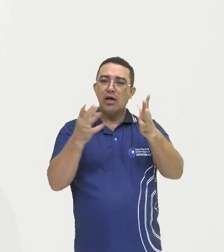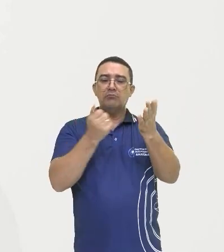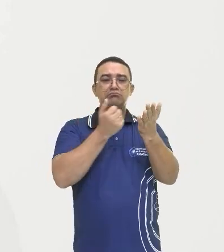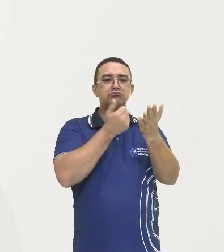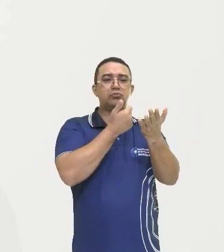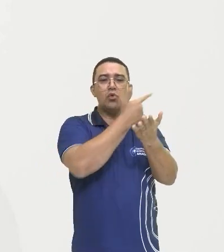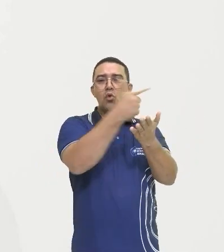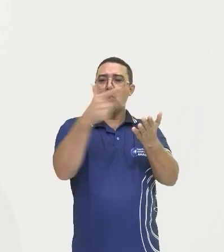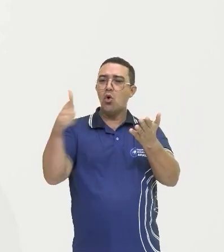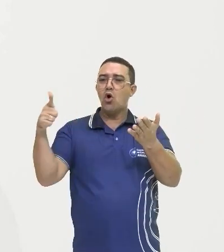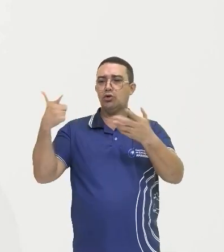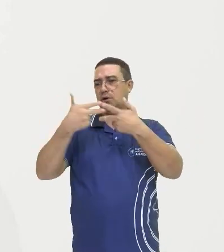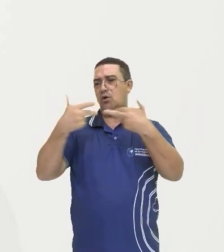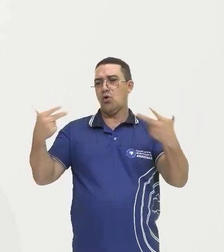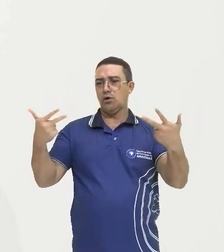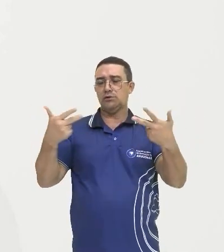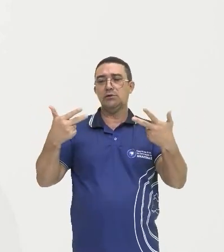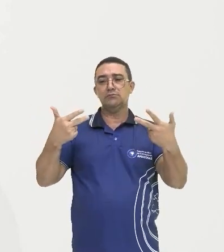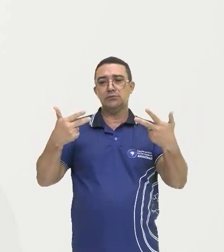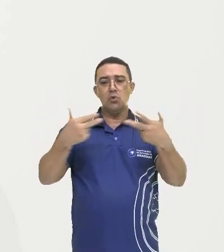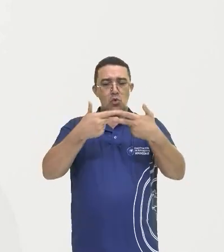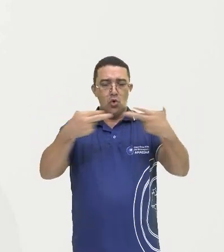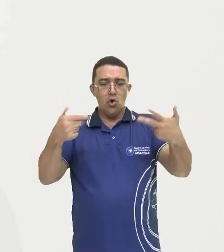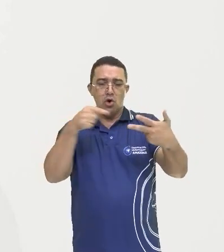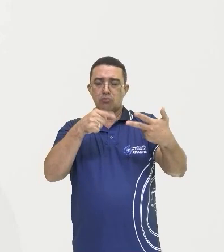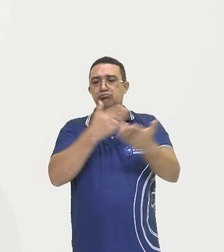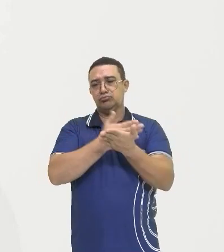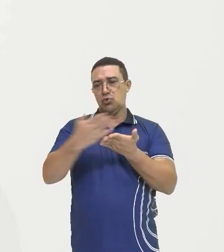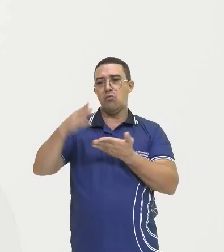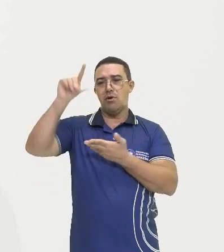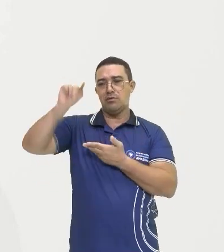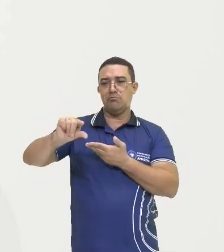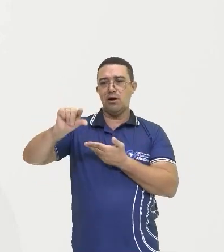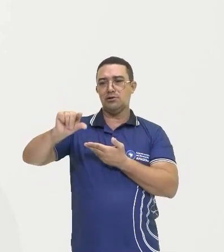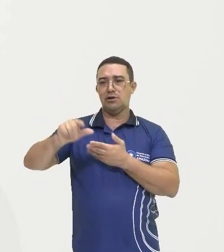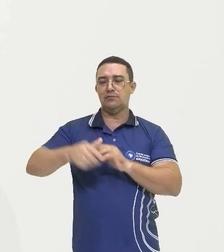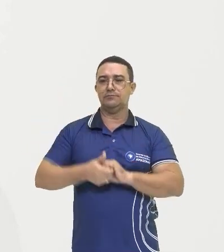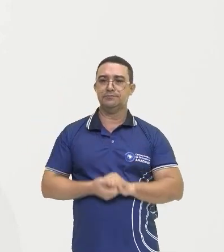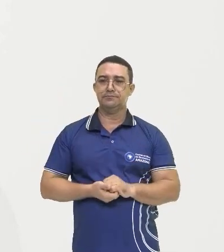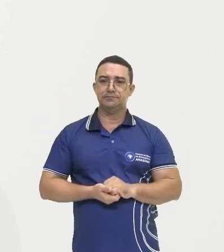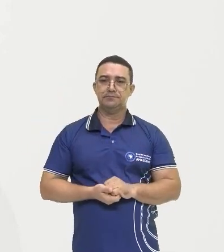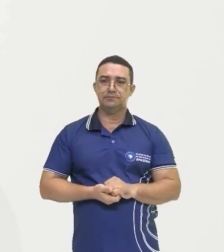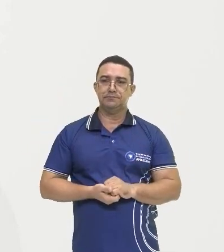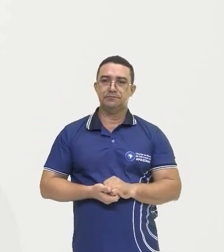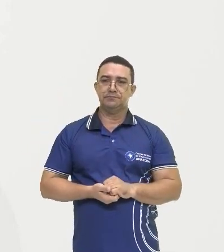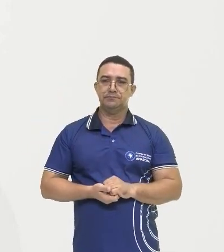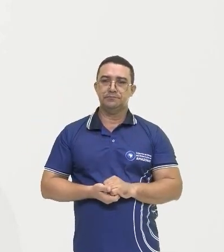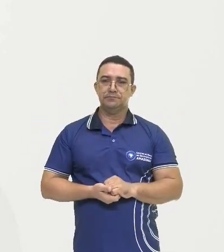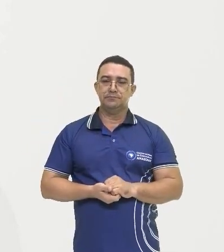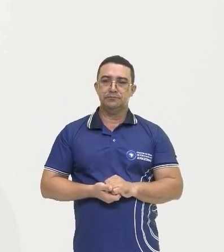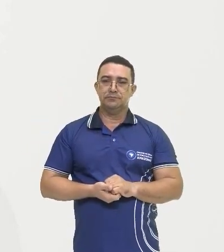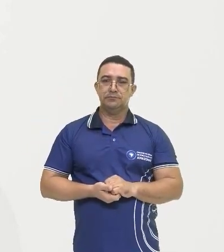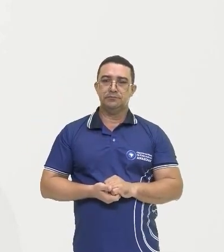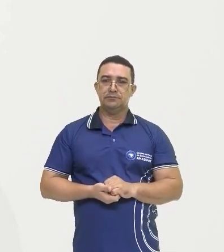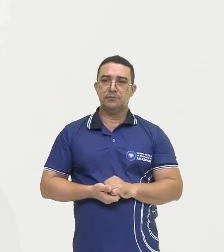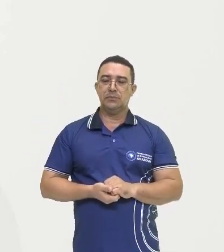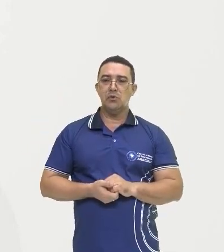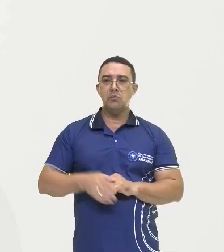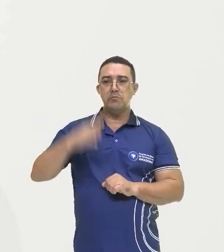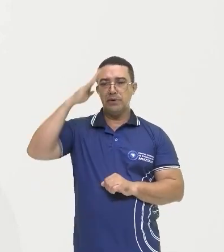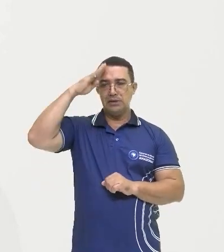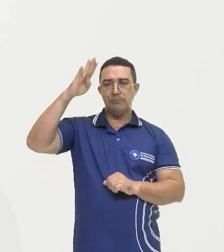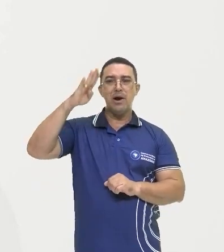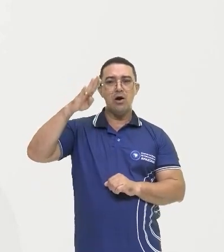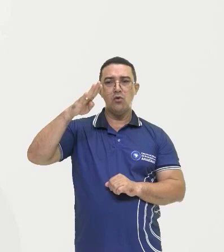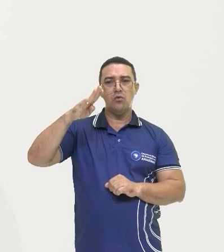o barateamento desses produtos. Talvez essa seja a principal vantagem aqui, o ponto positivo do bloco, o mais emblemático dos